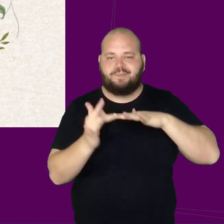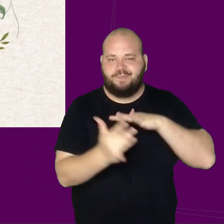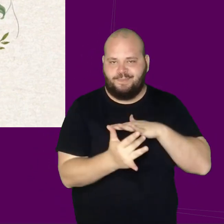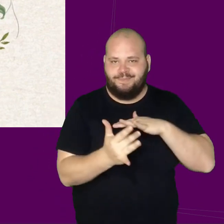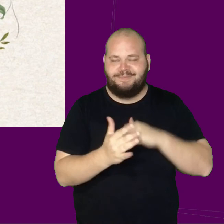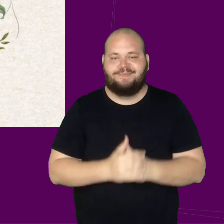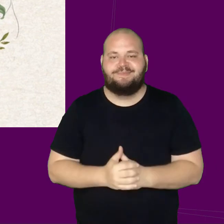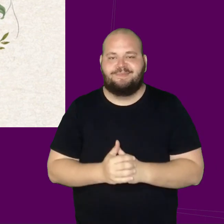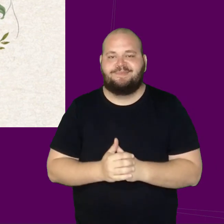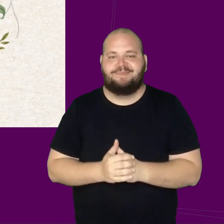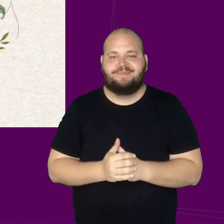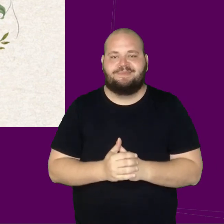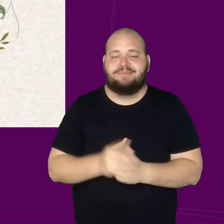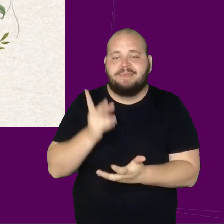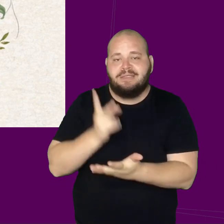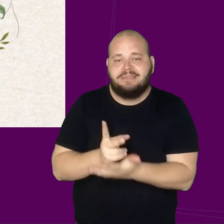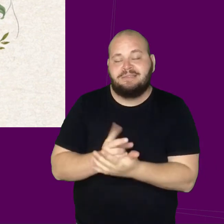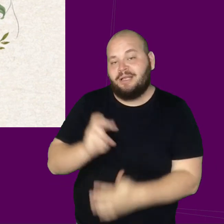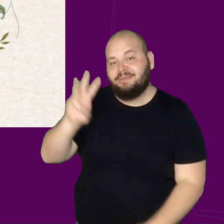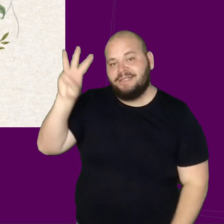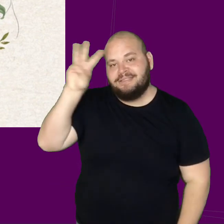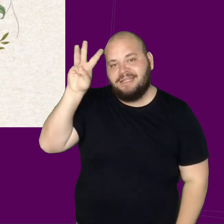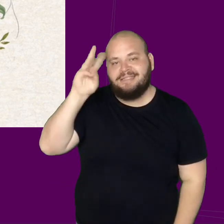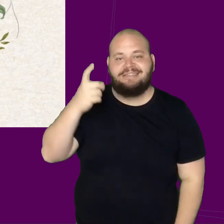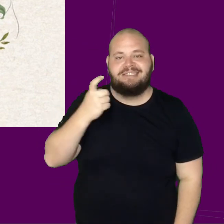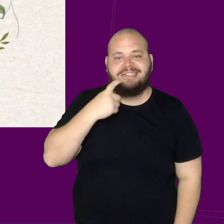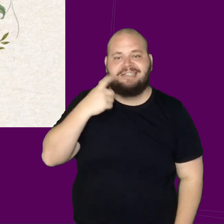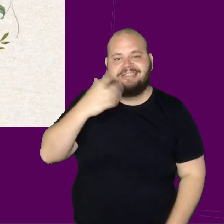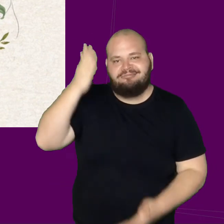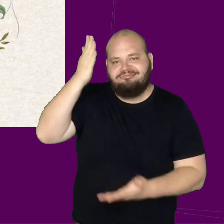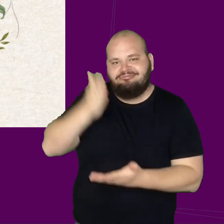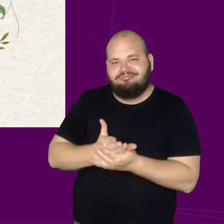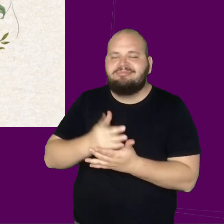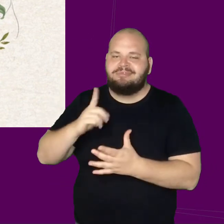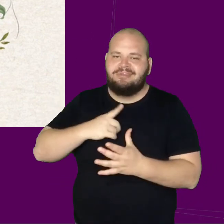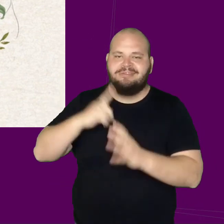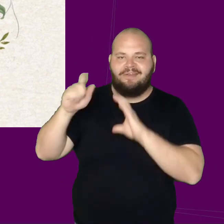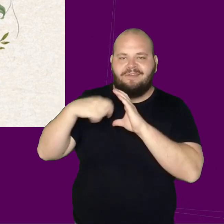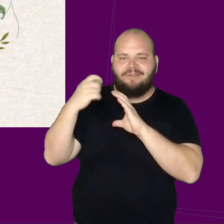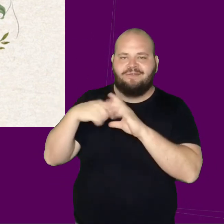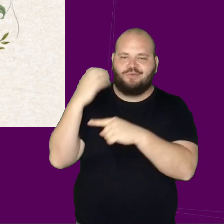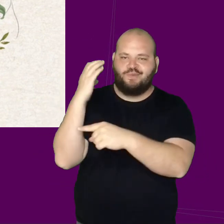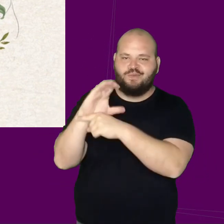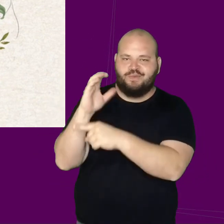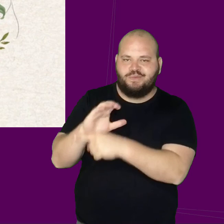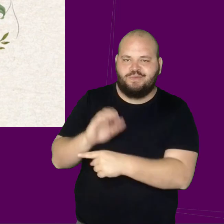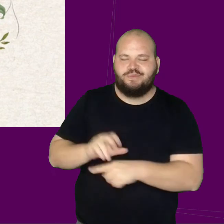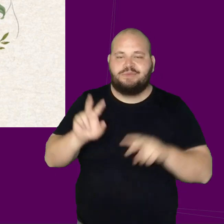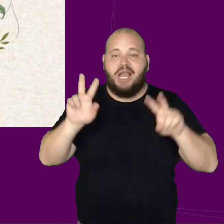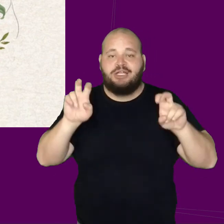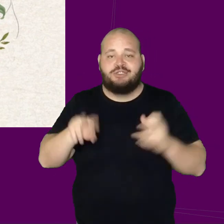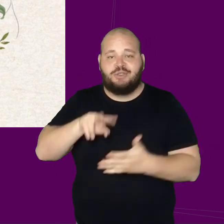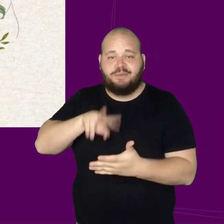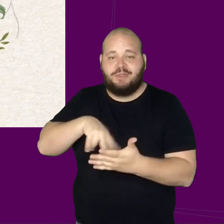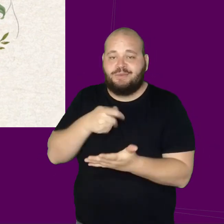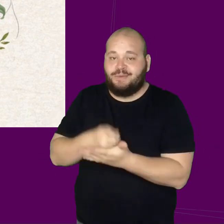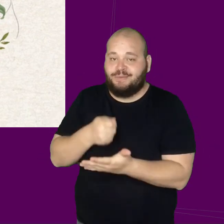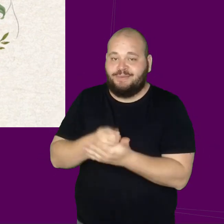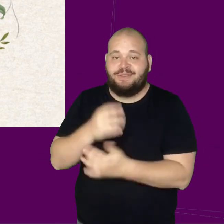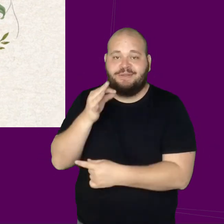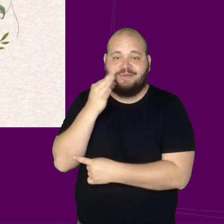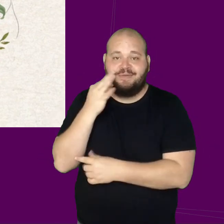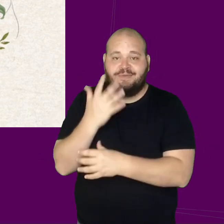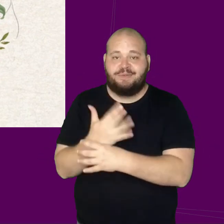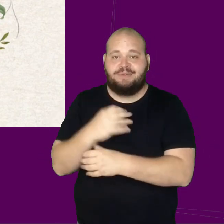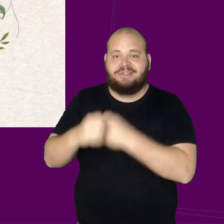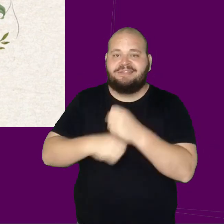nas nossas redes sociais. Todas as terças e sextas trazemos novos conteúdos sobre as leituras obrigatórias